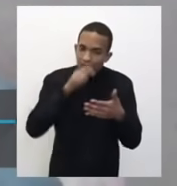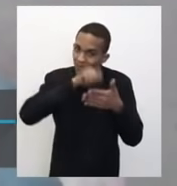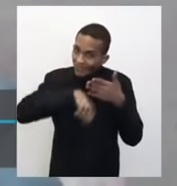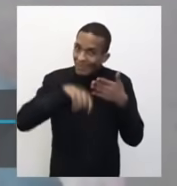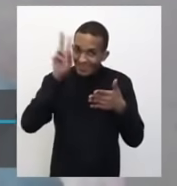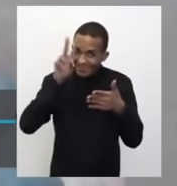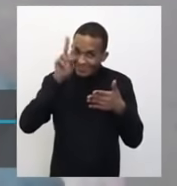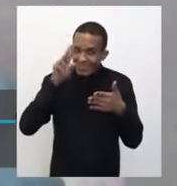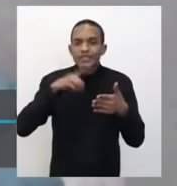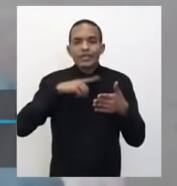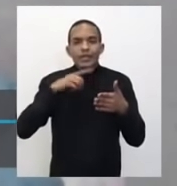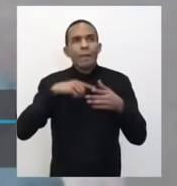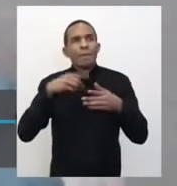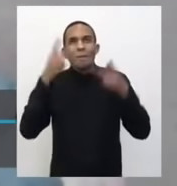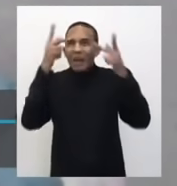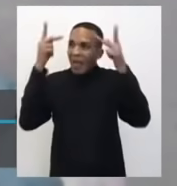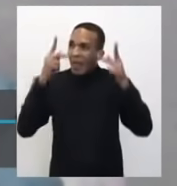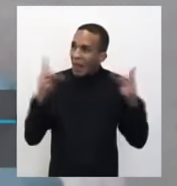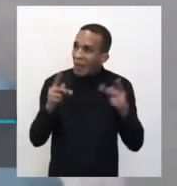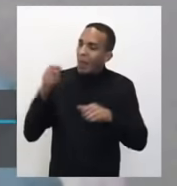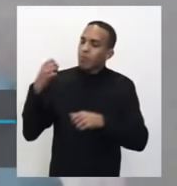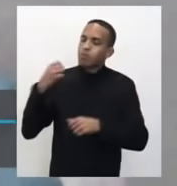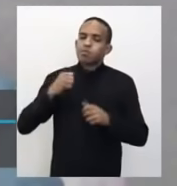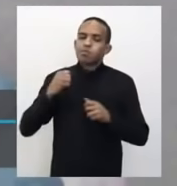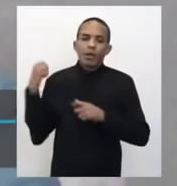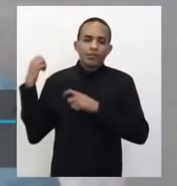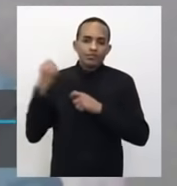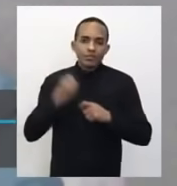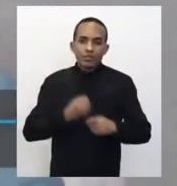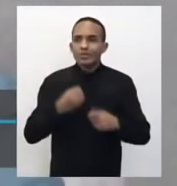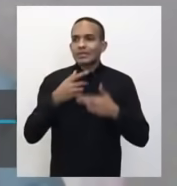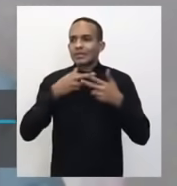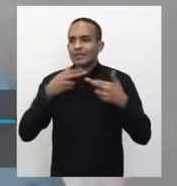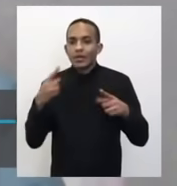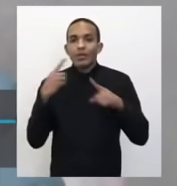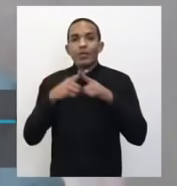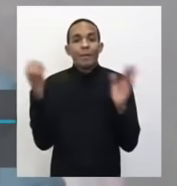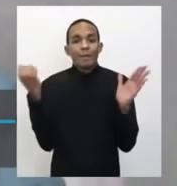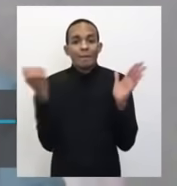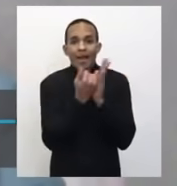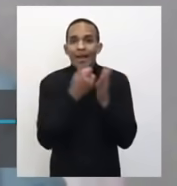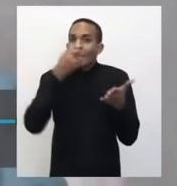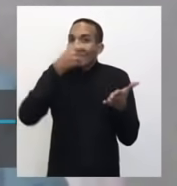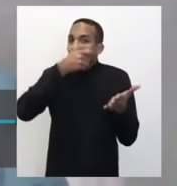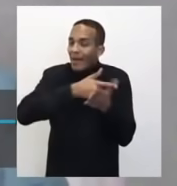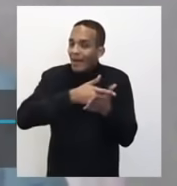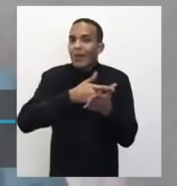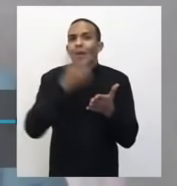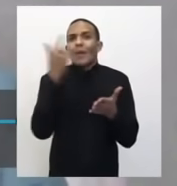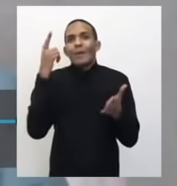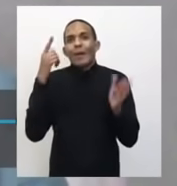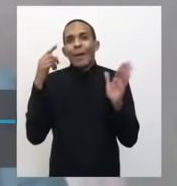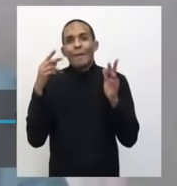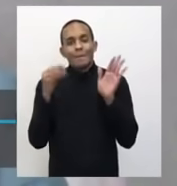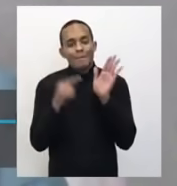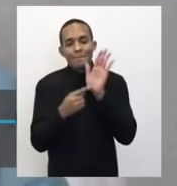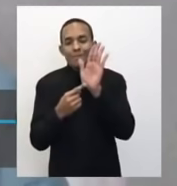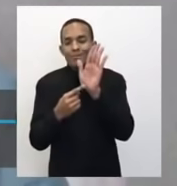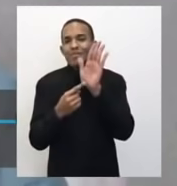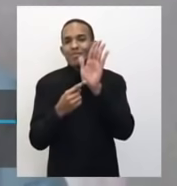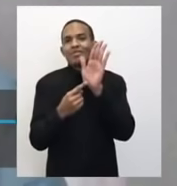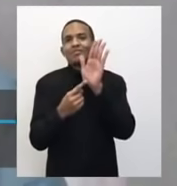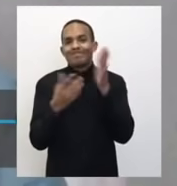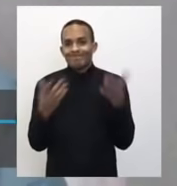tenho acesso lá a um monte de propagandas de bolsas, porque alguma marca de bolsa pagou para que isso estivesse lá. Então é assim